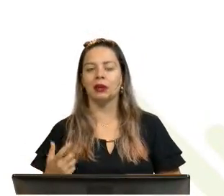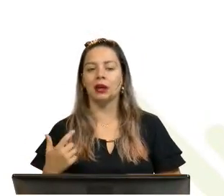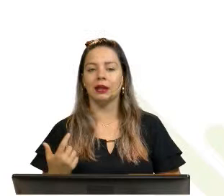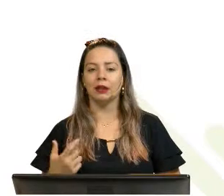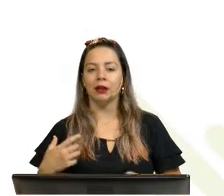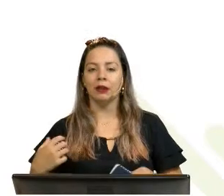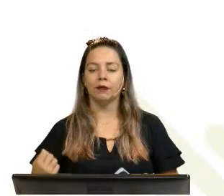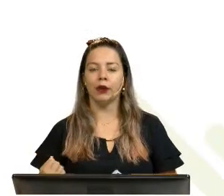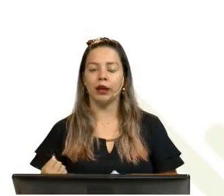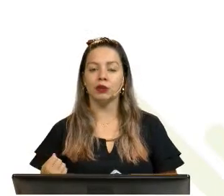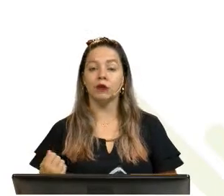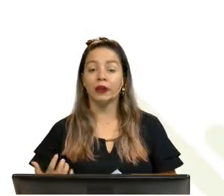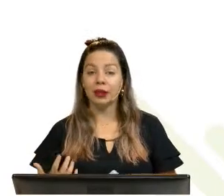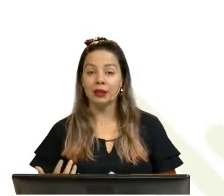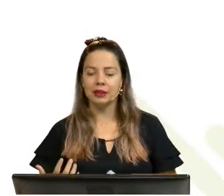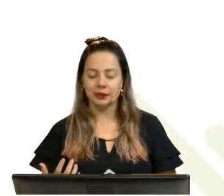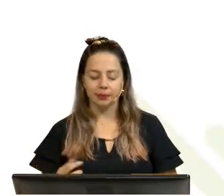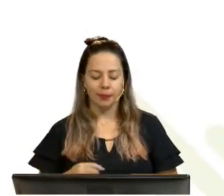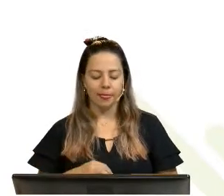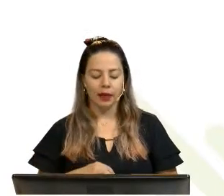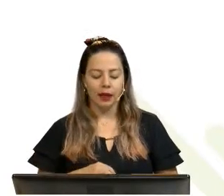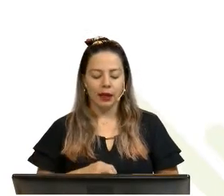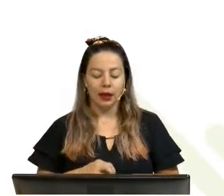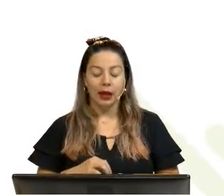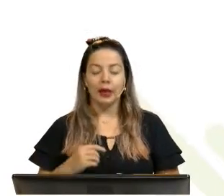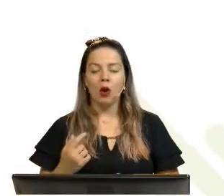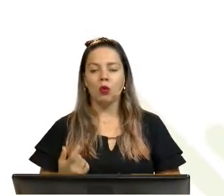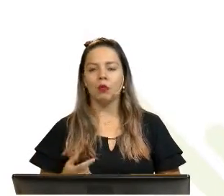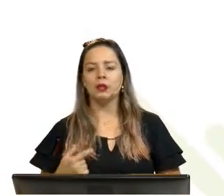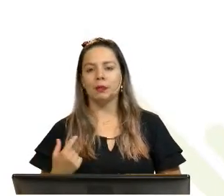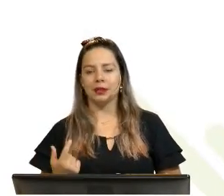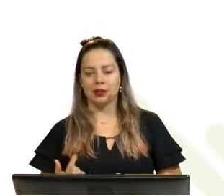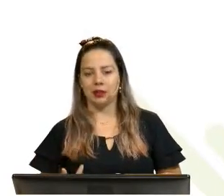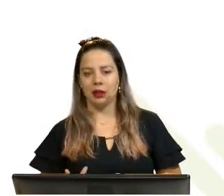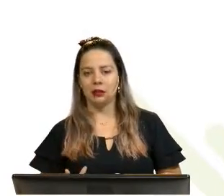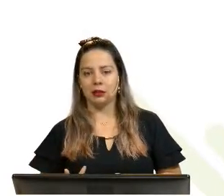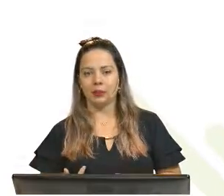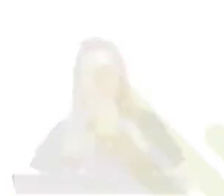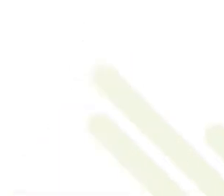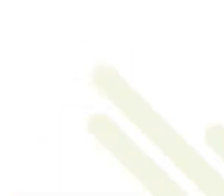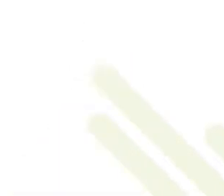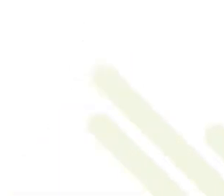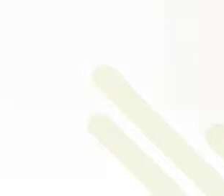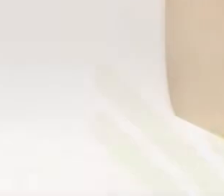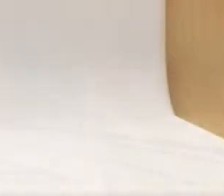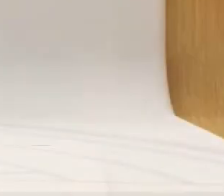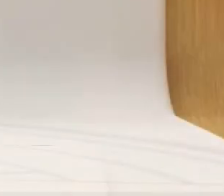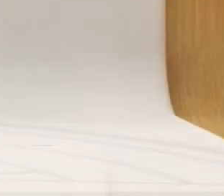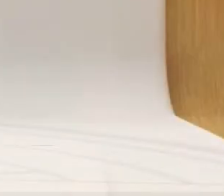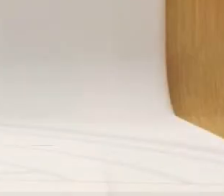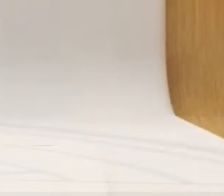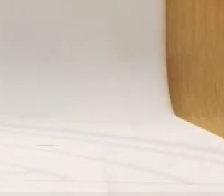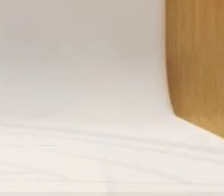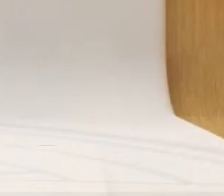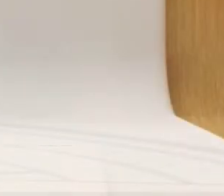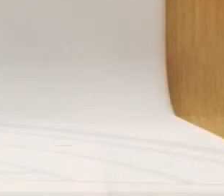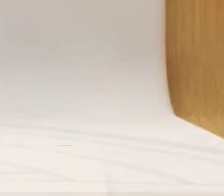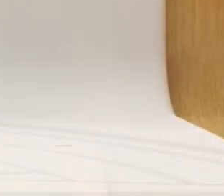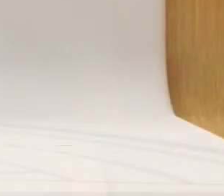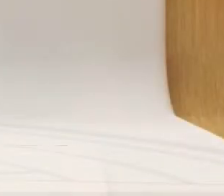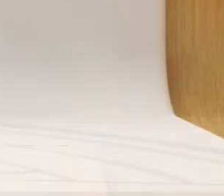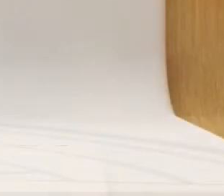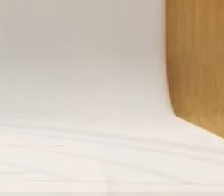que a célula é sofra lizzy e alguns representantes das bactérias podem também é a